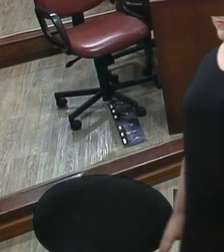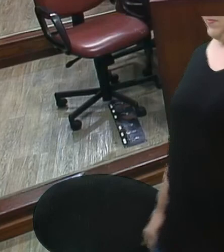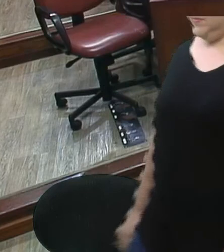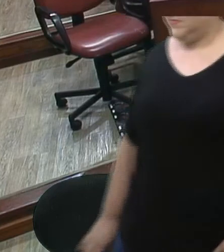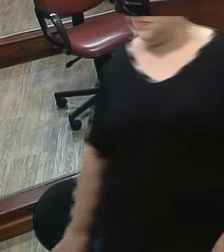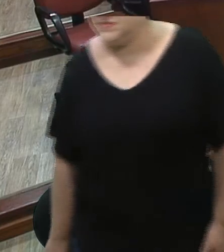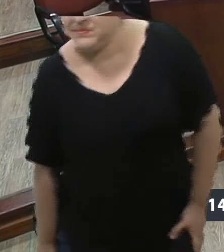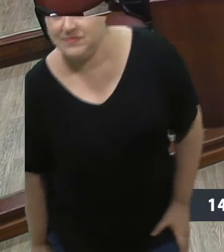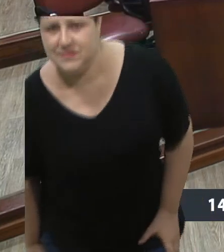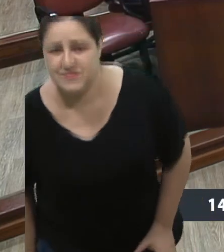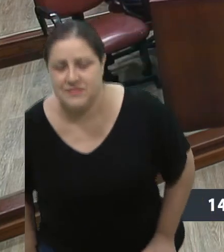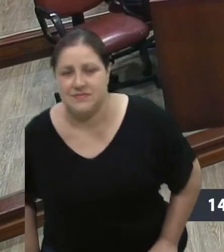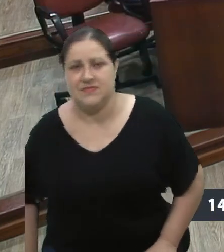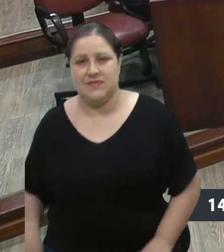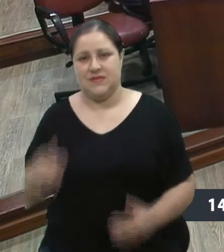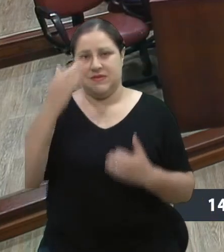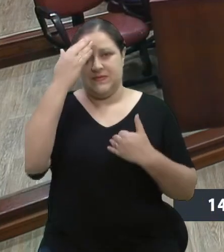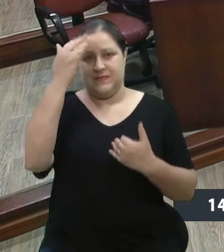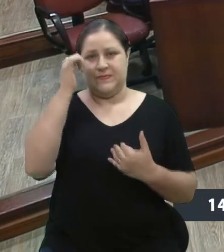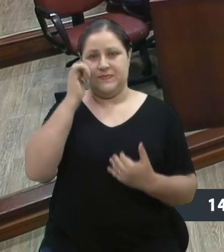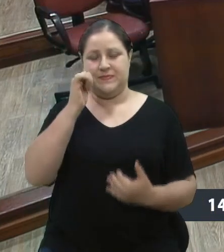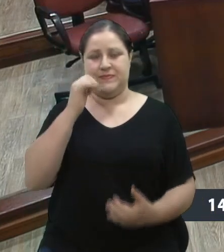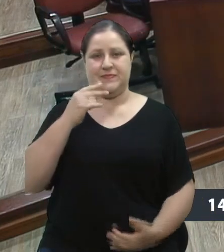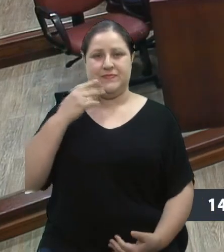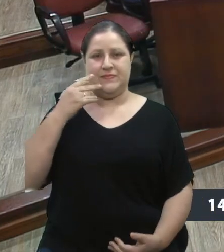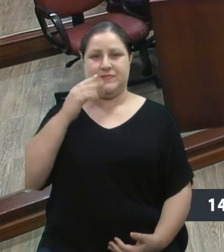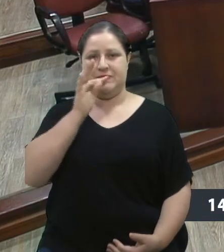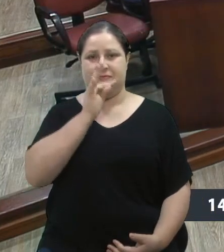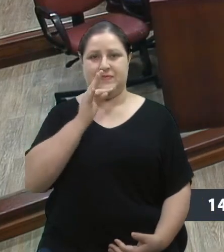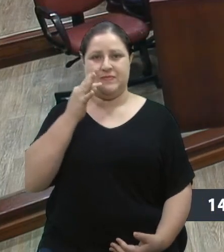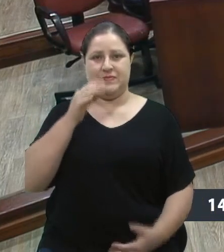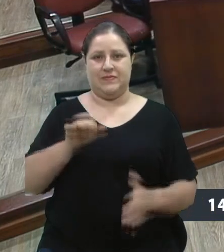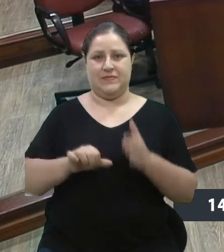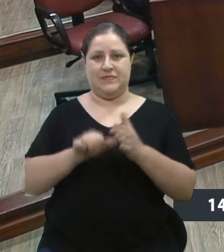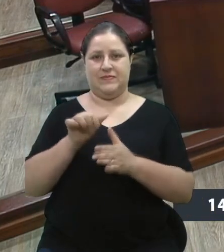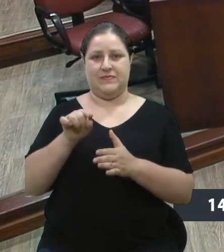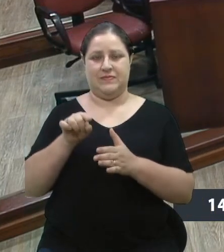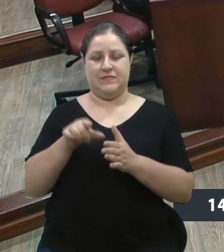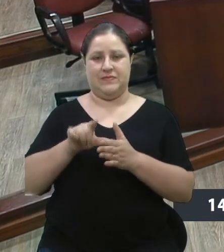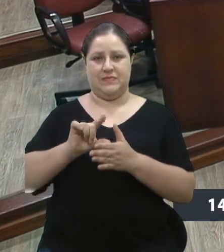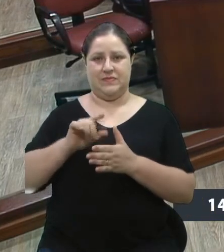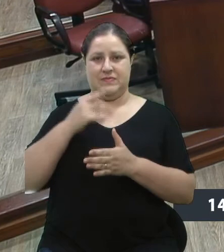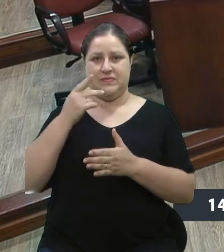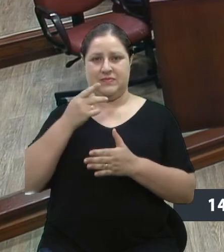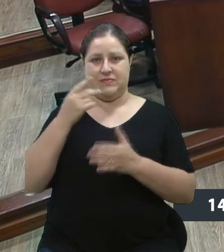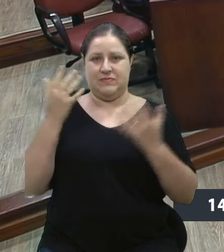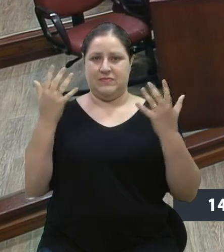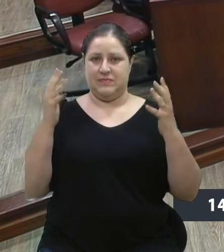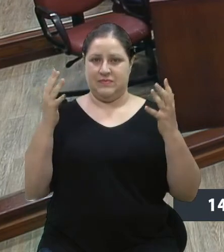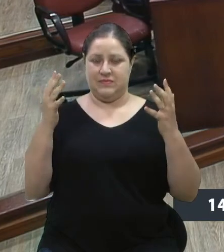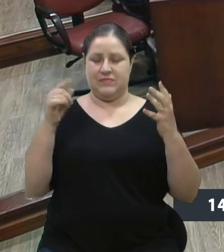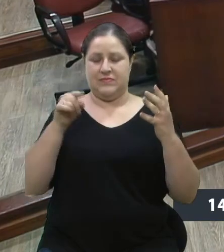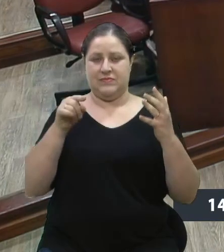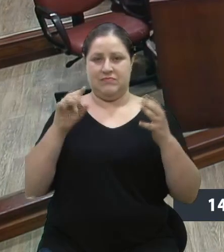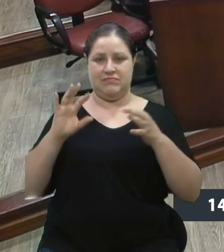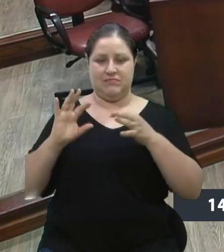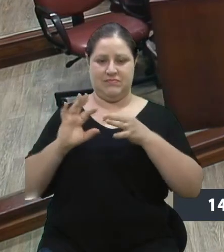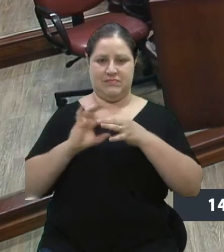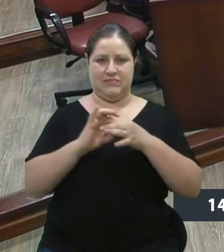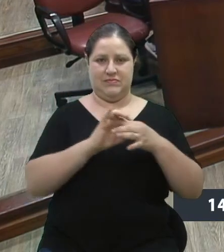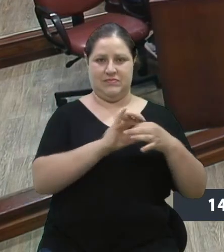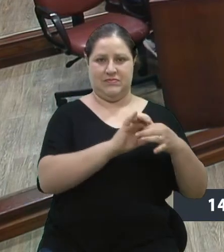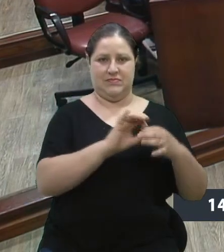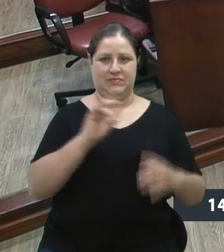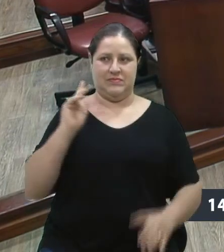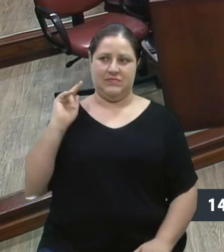Obrigado, vereadora Tati. Primeiro, a senhora me comentou antes da sua fala, parabéns pela contextualização histórica. Acho